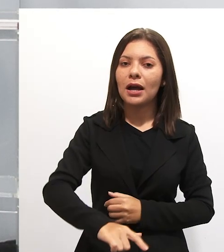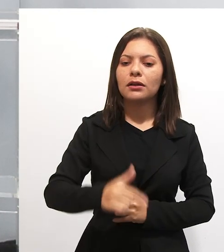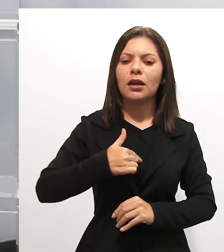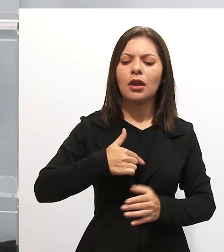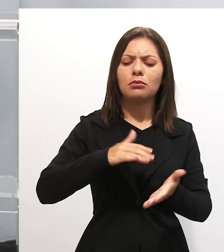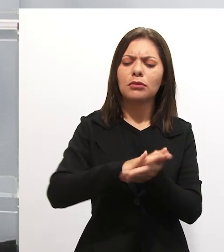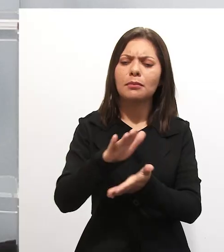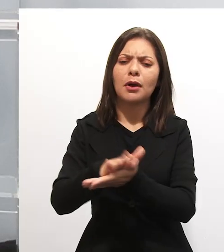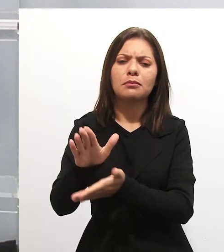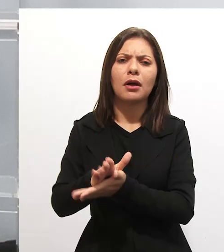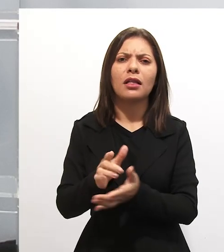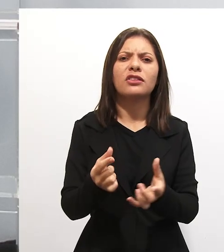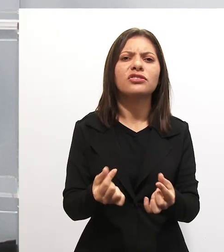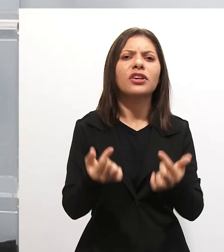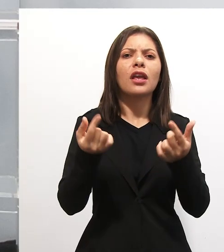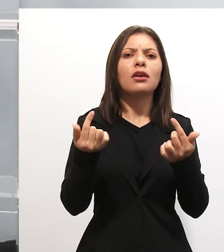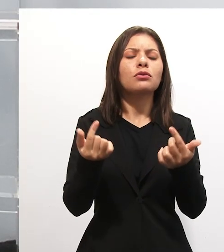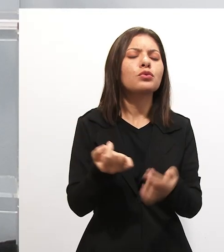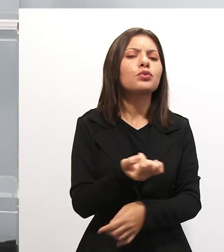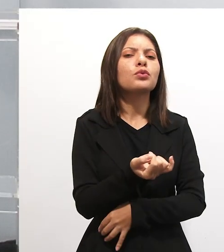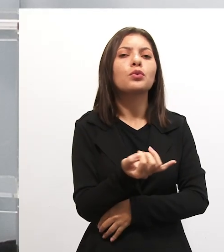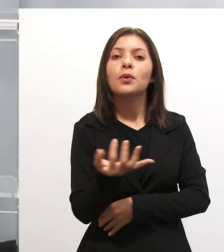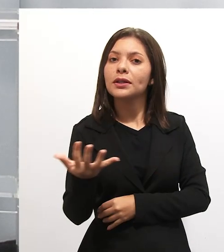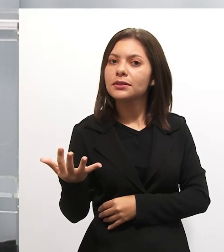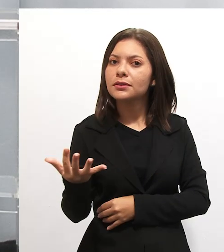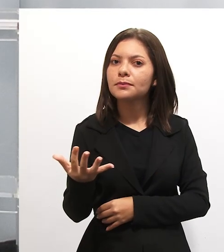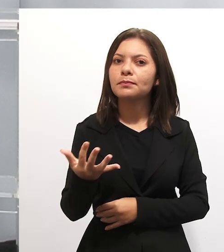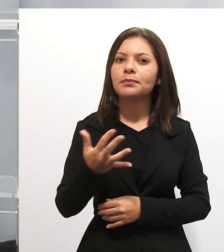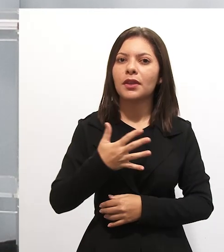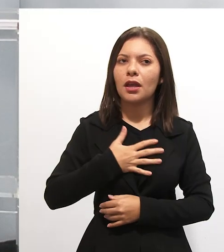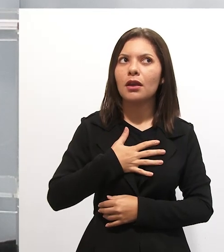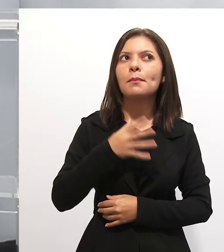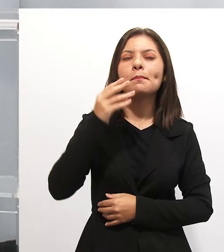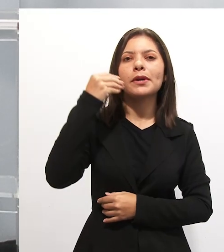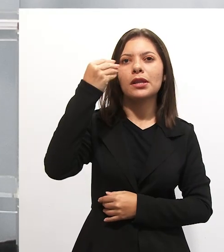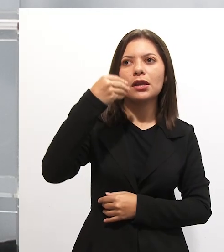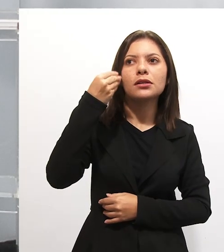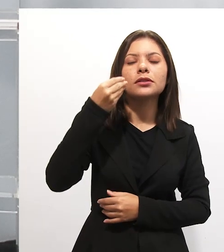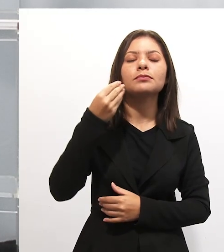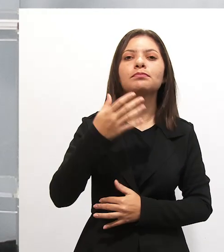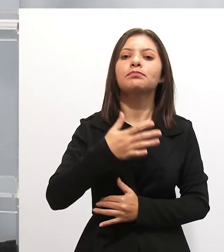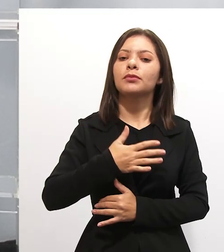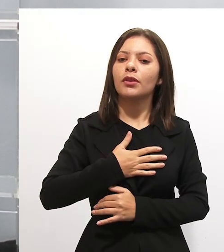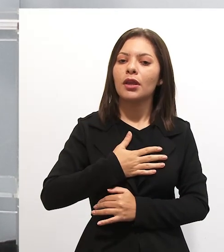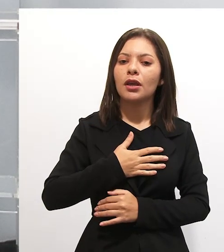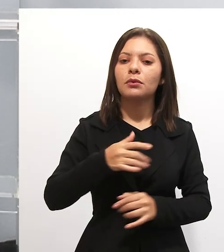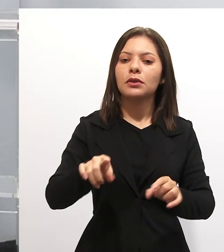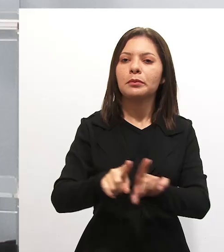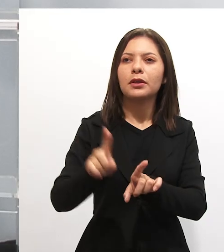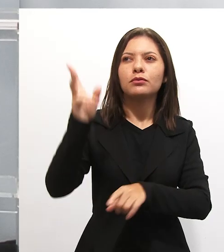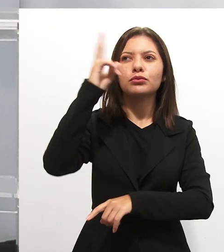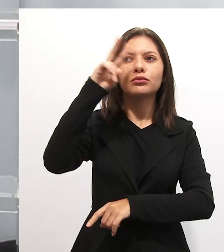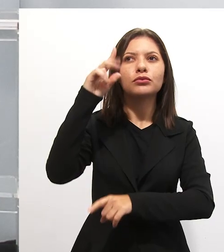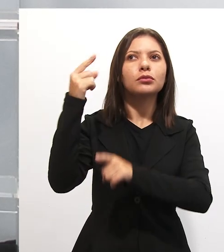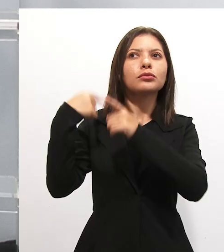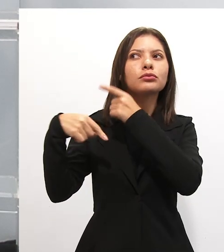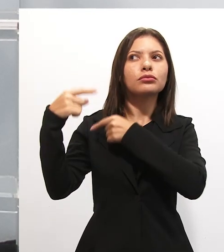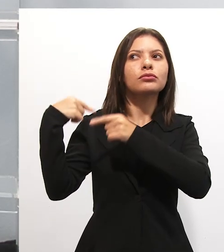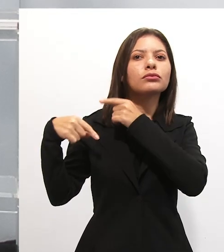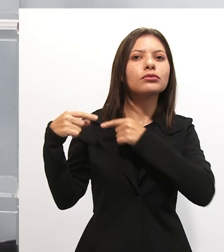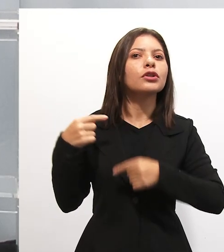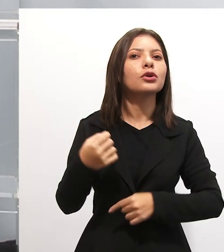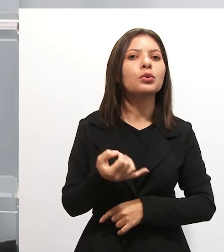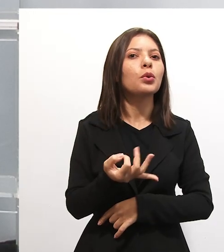espero, com base na minha experiência, no histórico de faturamento de períodos